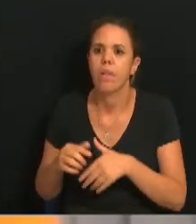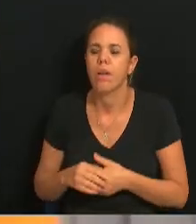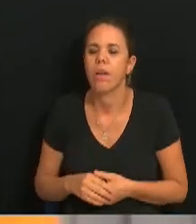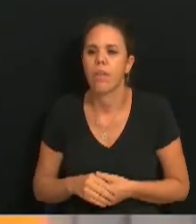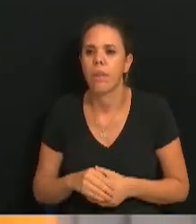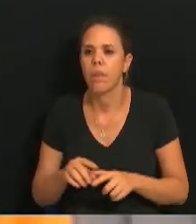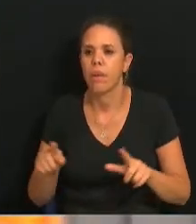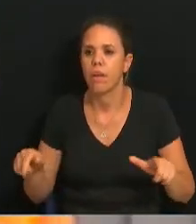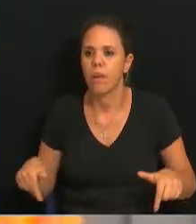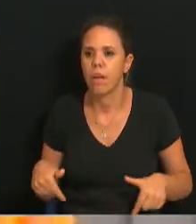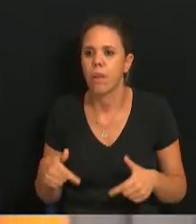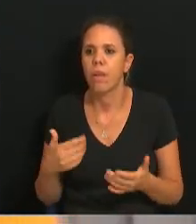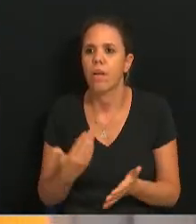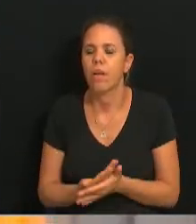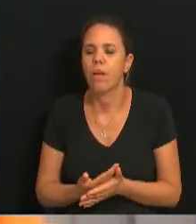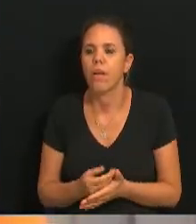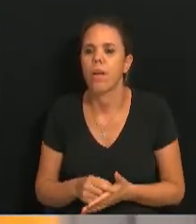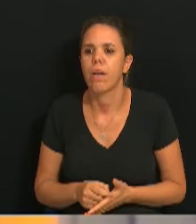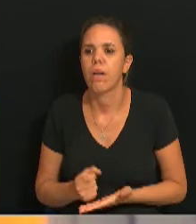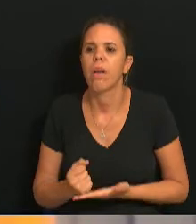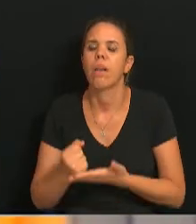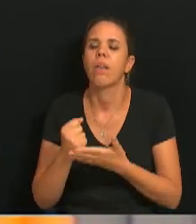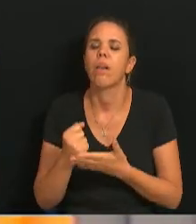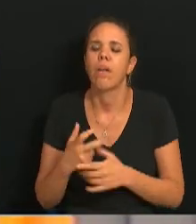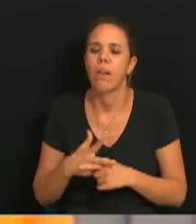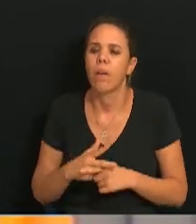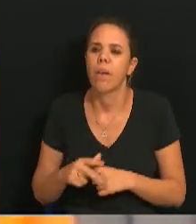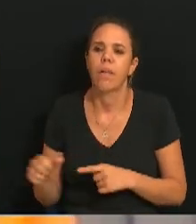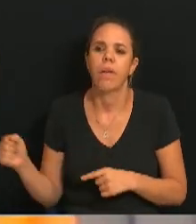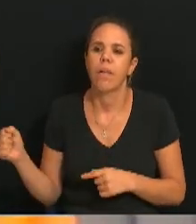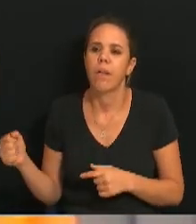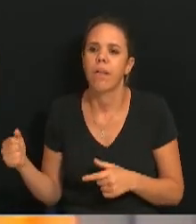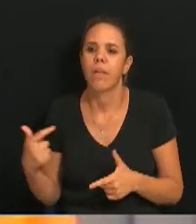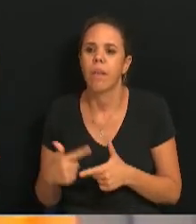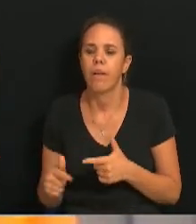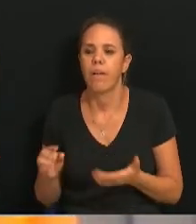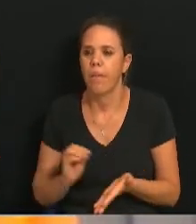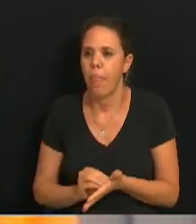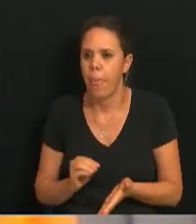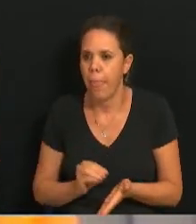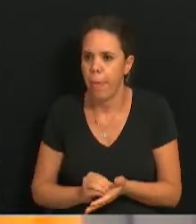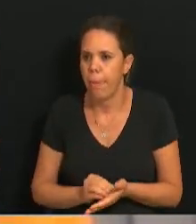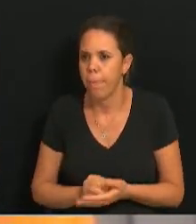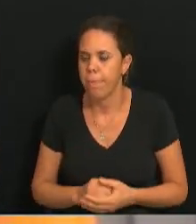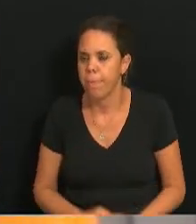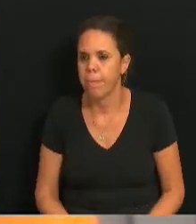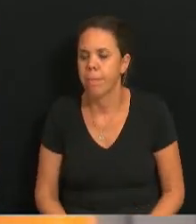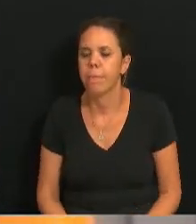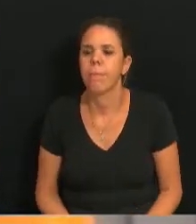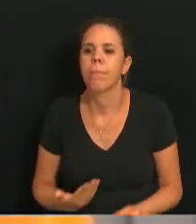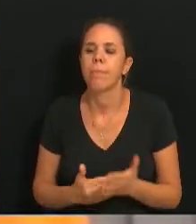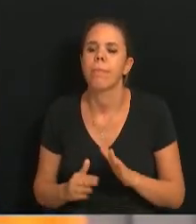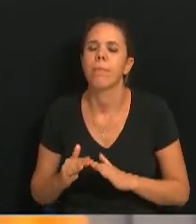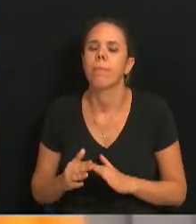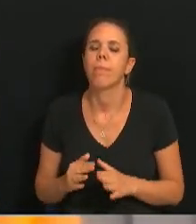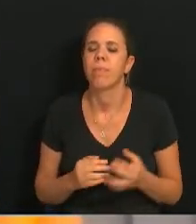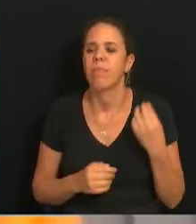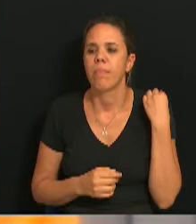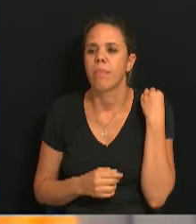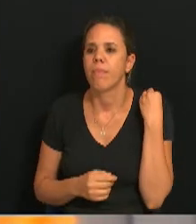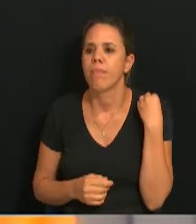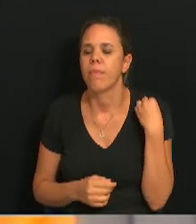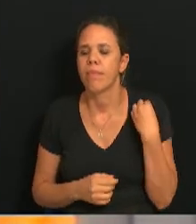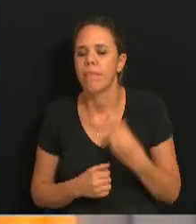sala, vai ajudar a superar algumas desigualdades que acontecem dentro das escolas.